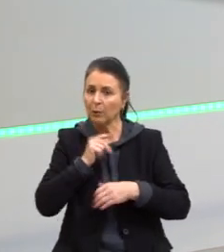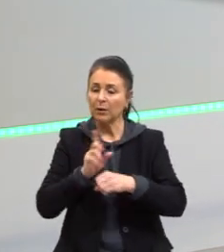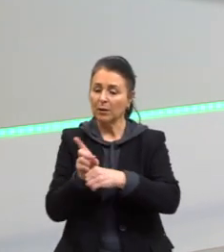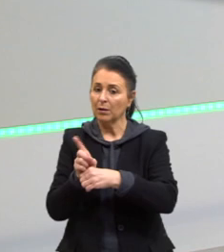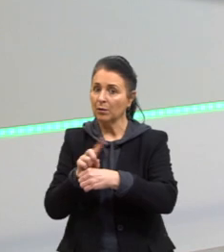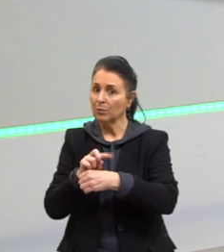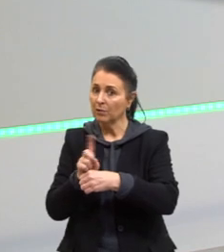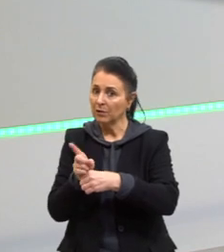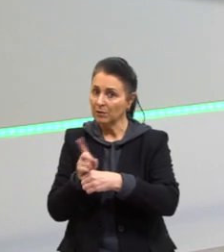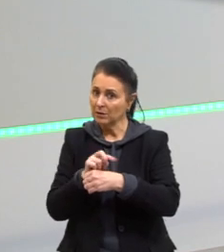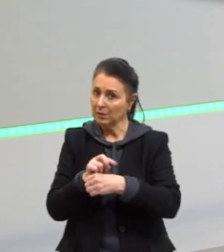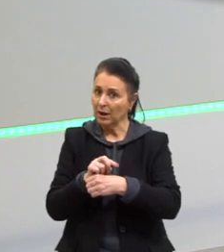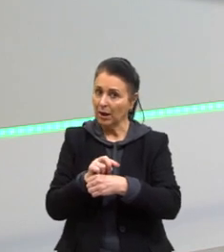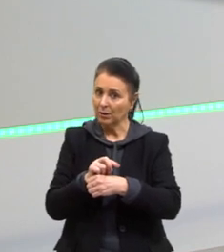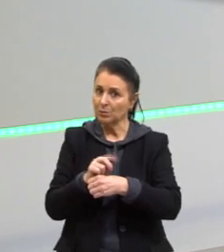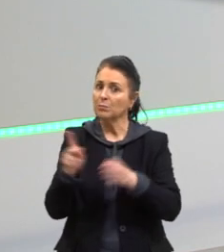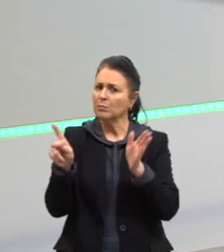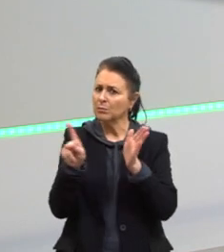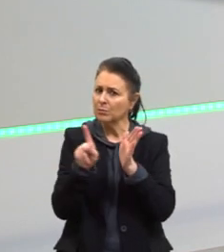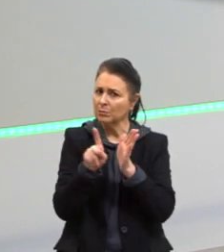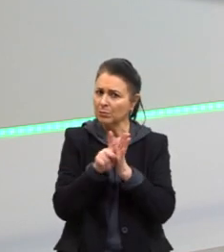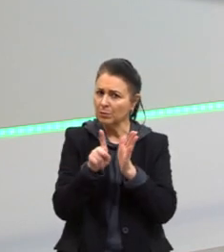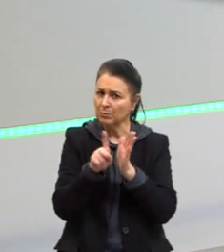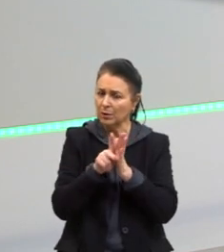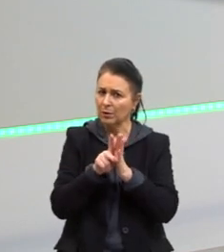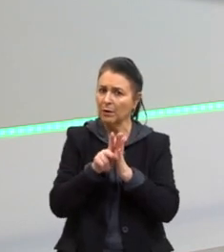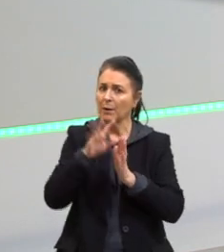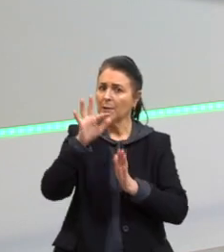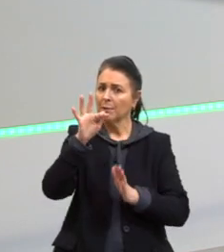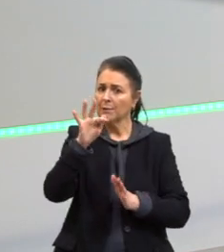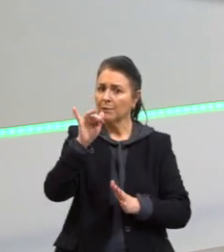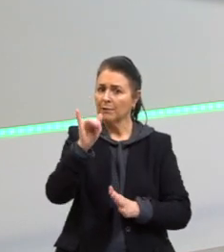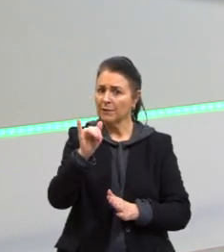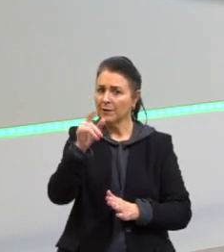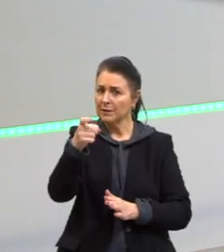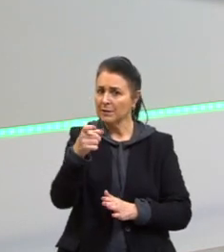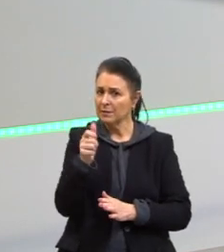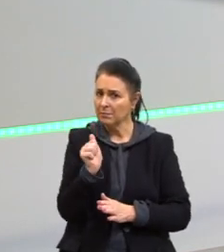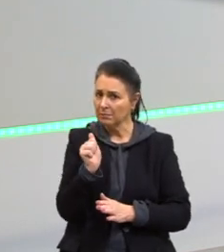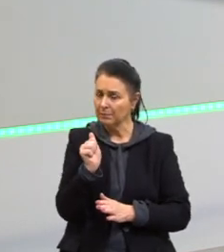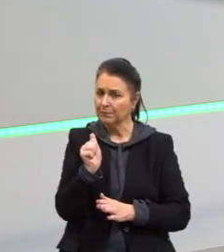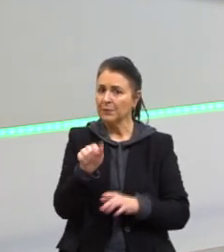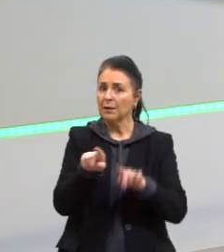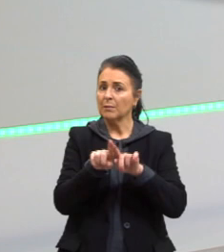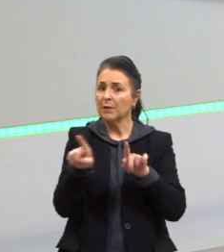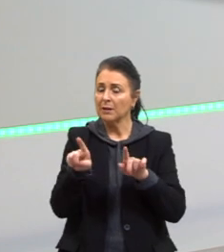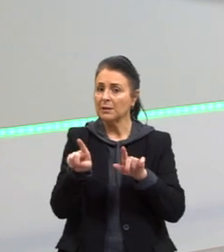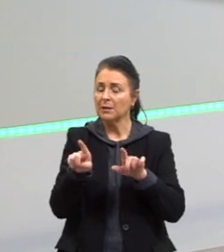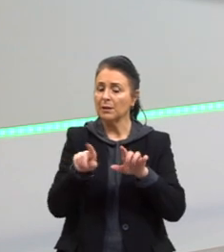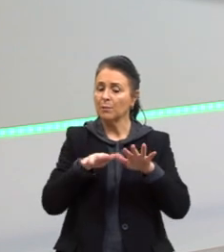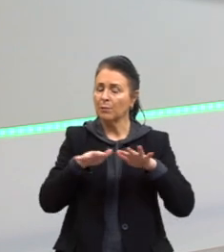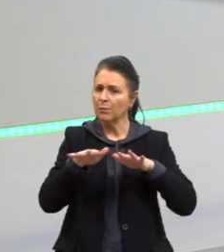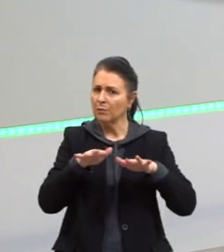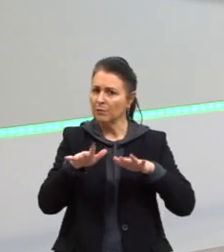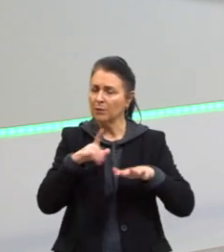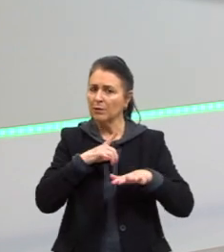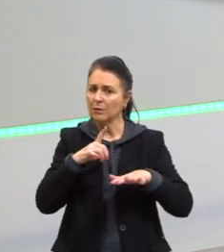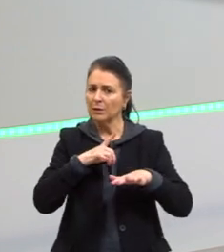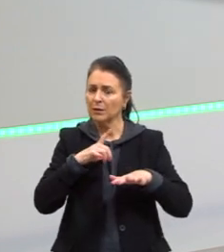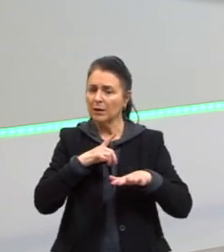fixa tá ele sempre está girando com essa velocidade mas esse movimento ele tem uma